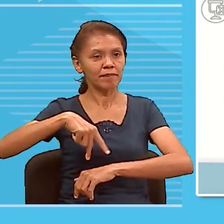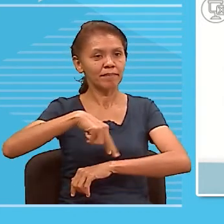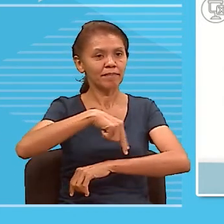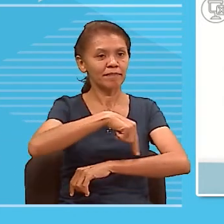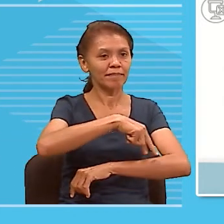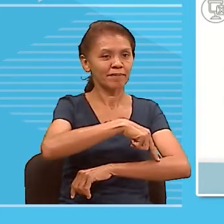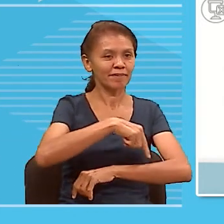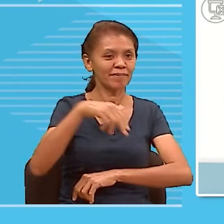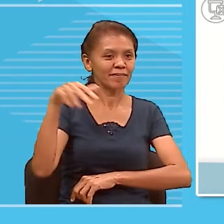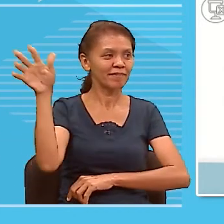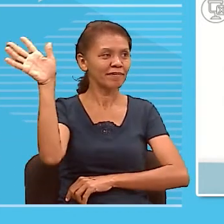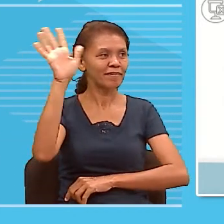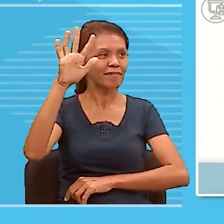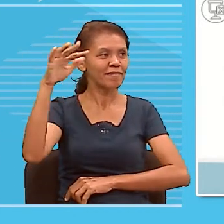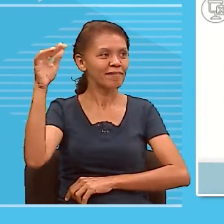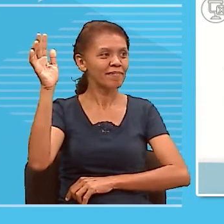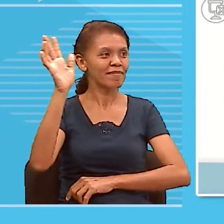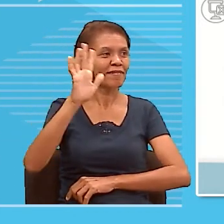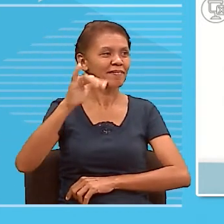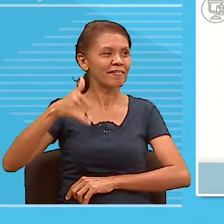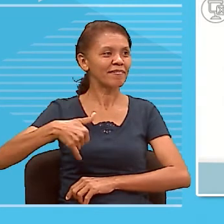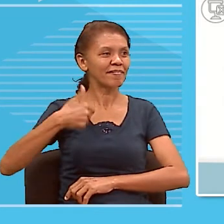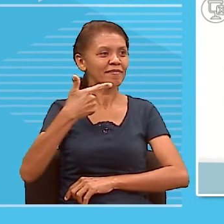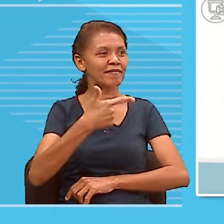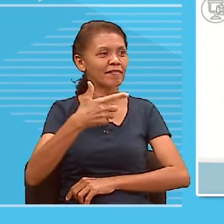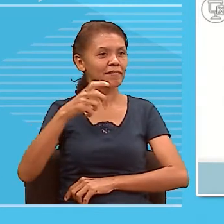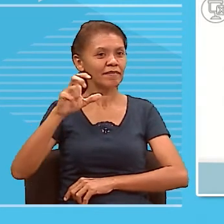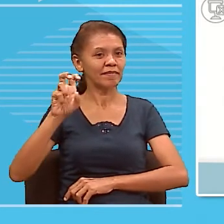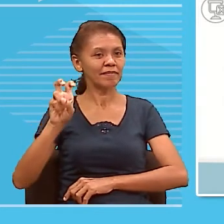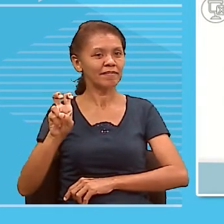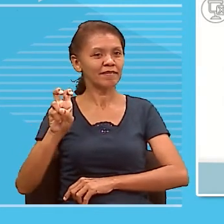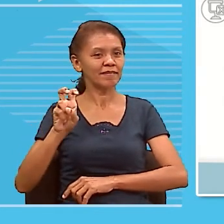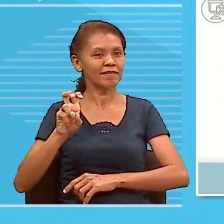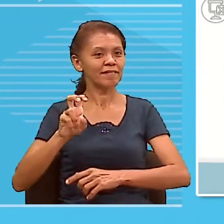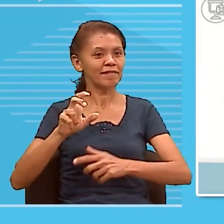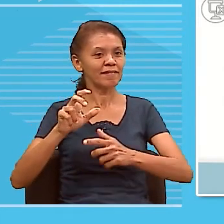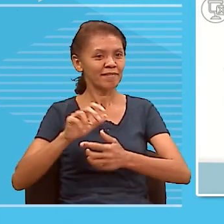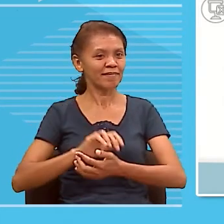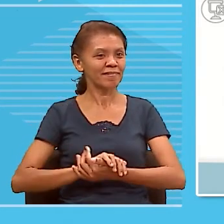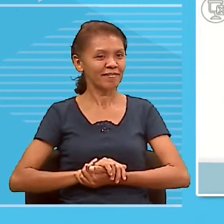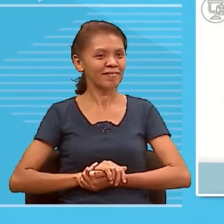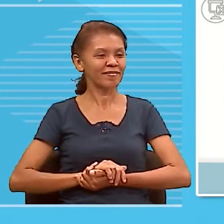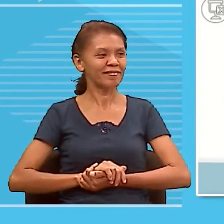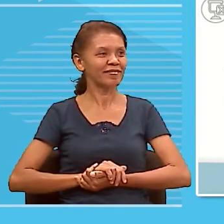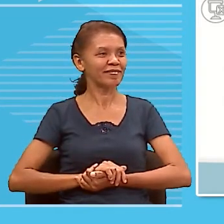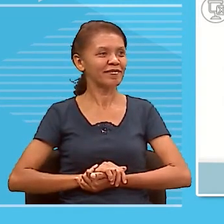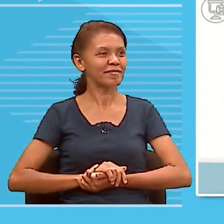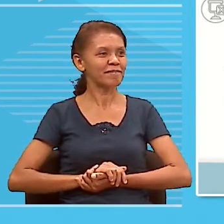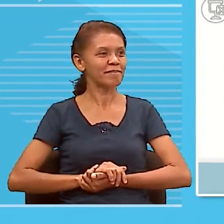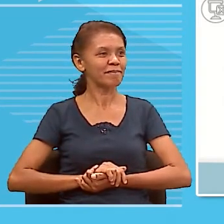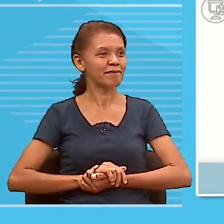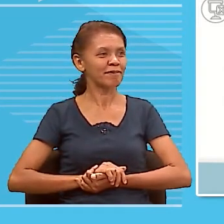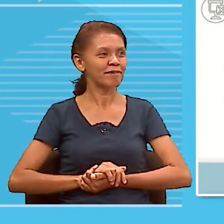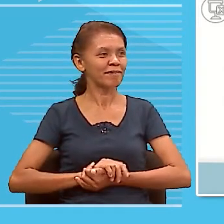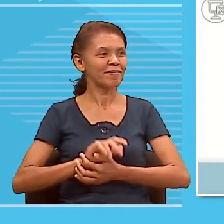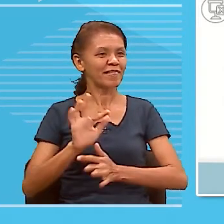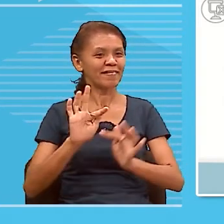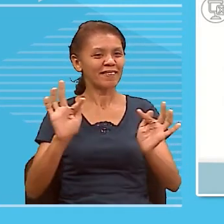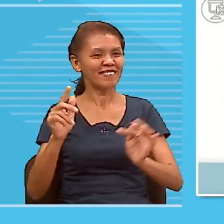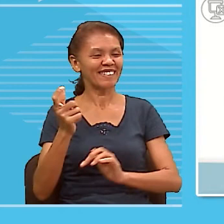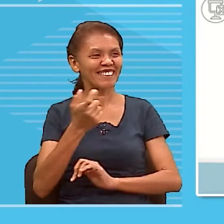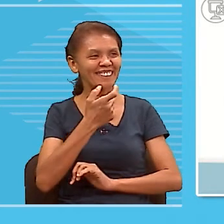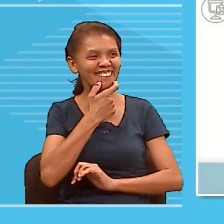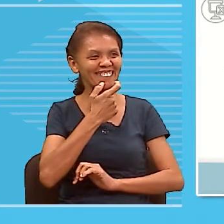primazia coube a janela e Penny Comics de Trinity e